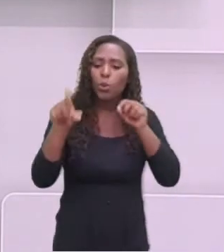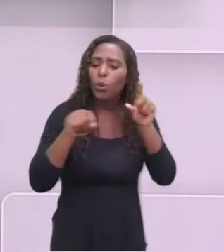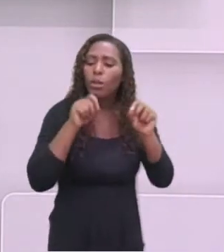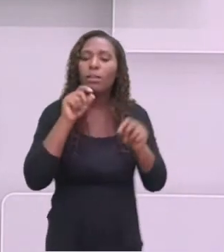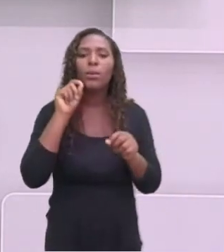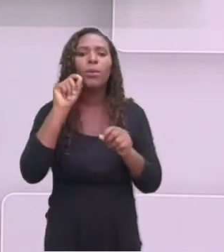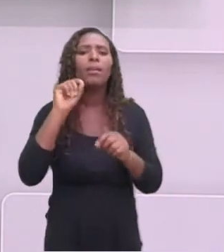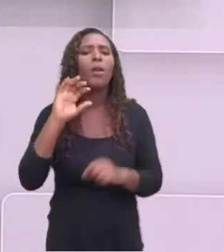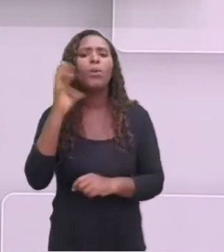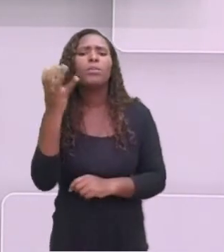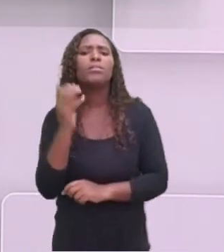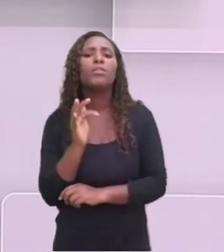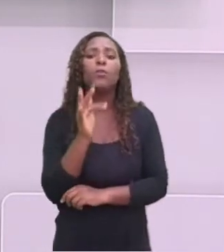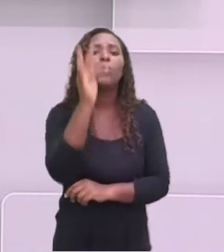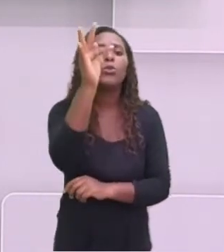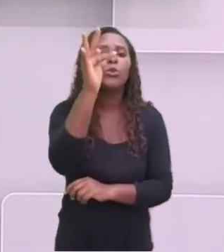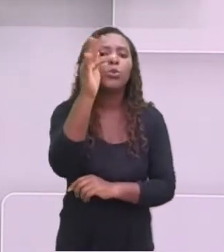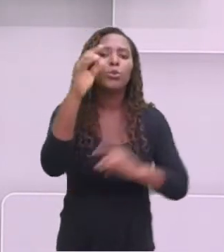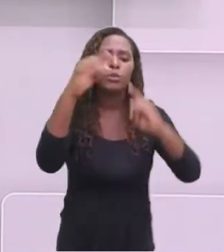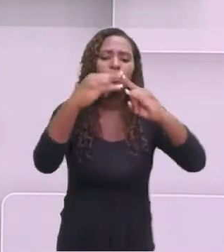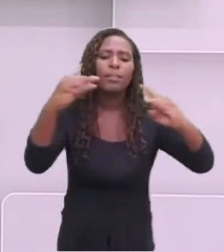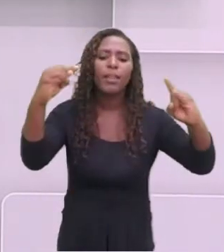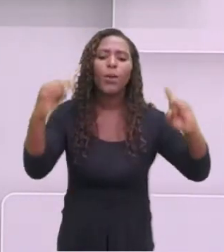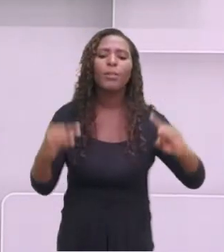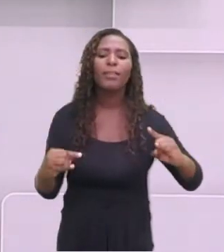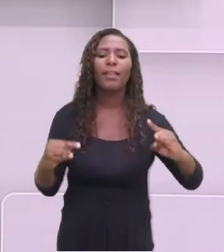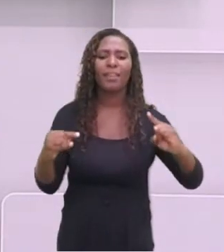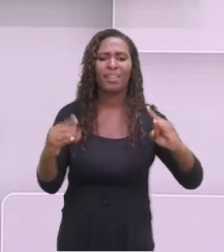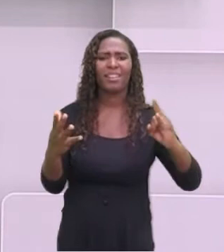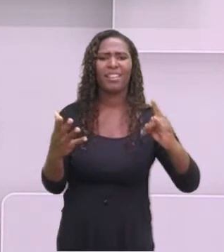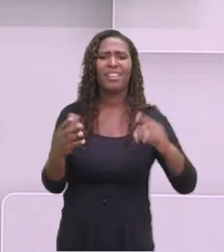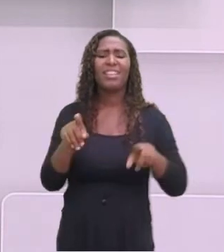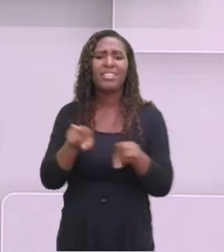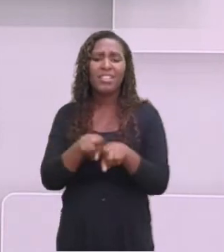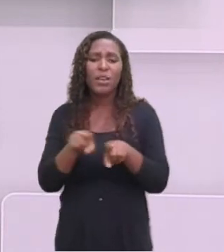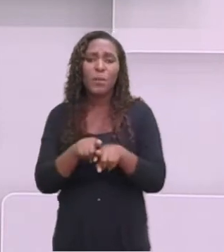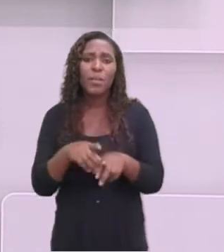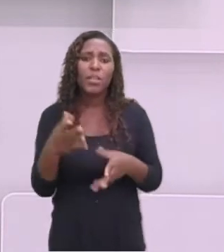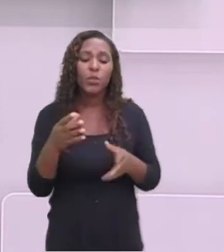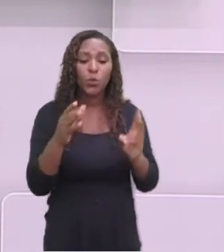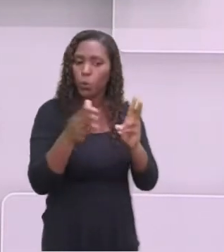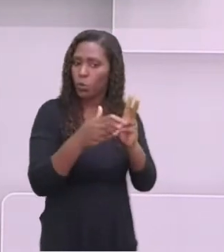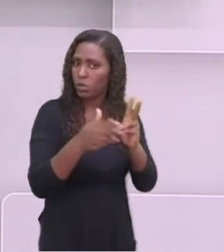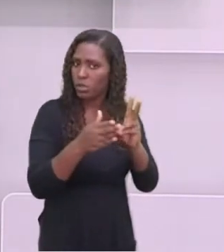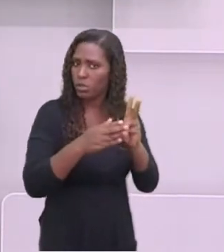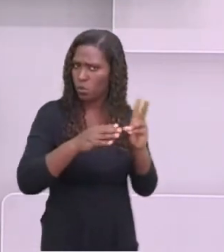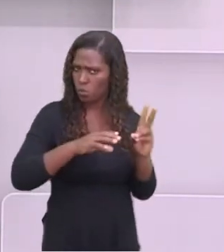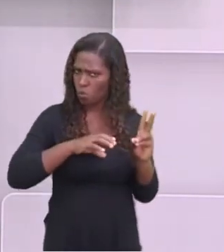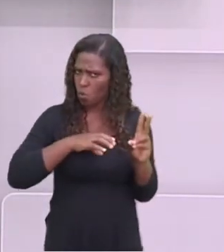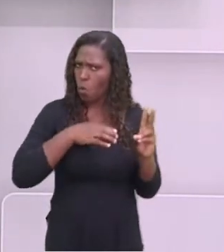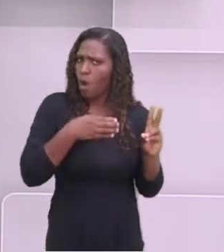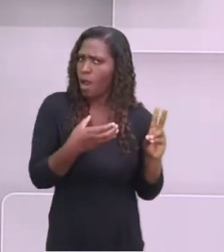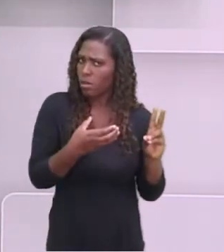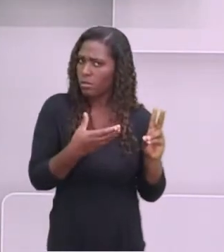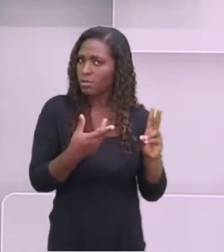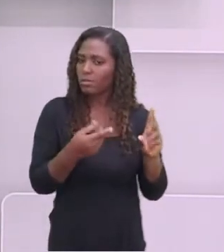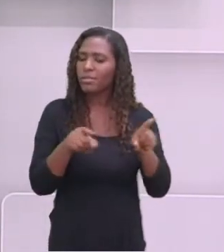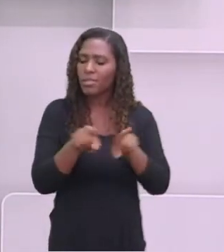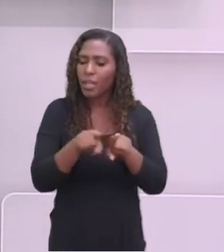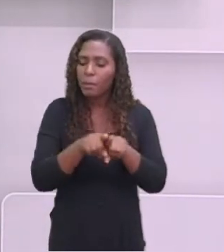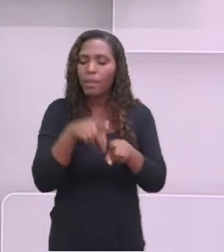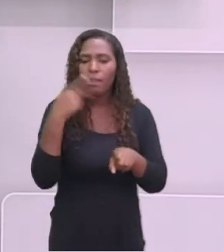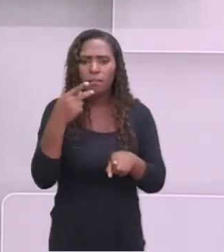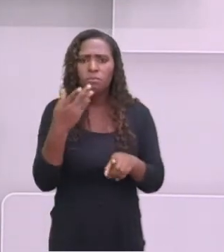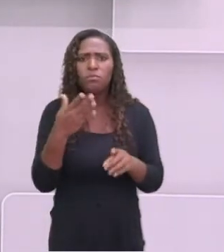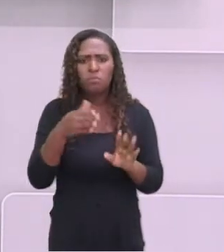escutados. Os costumes dos indígenas. Mas será como que eram os costumes? Nós vimos a questão da moradia. Vimos